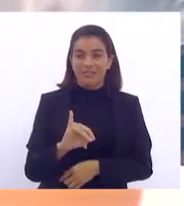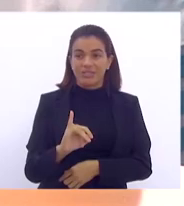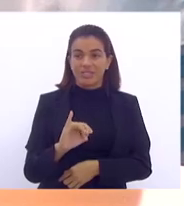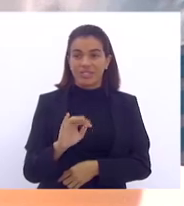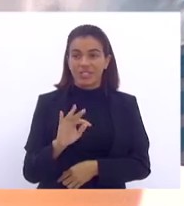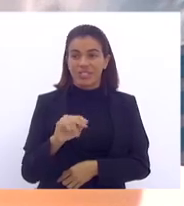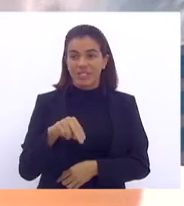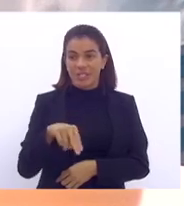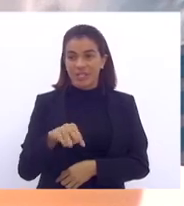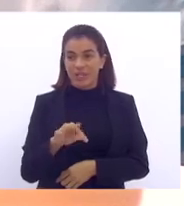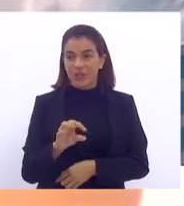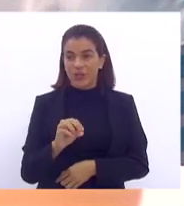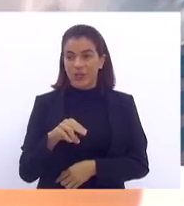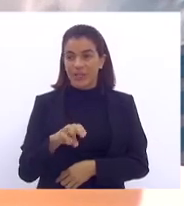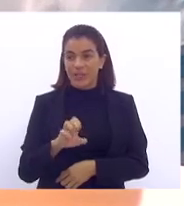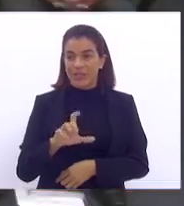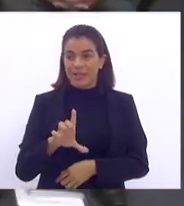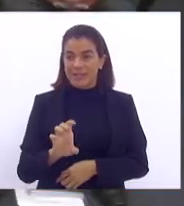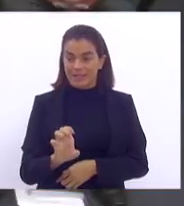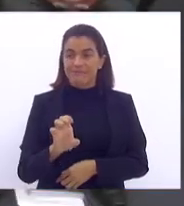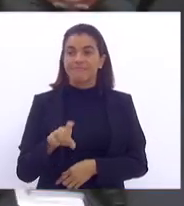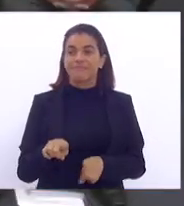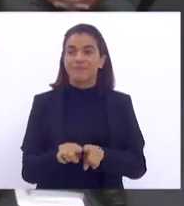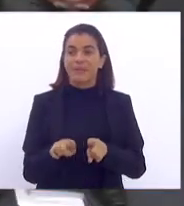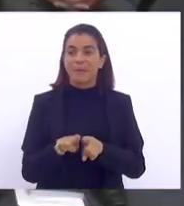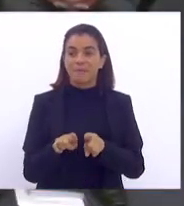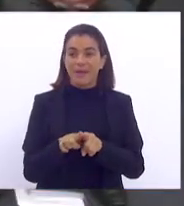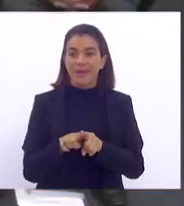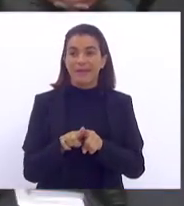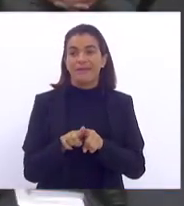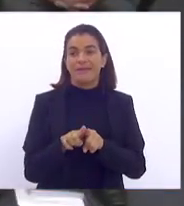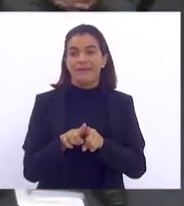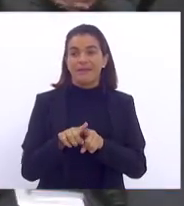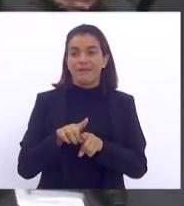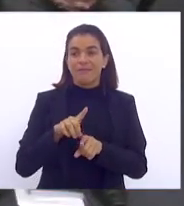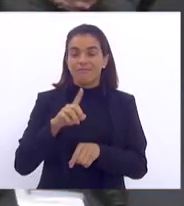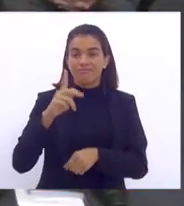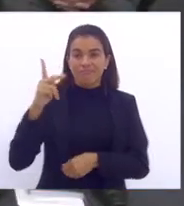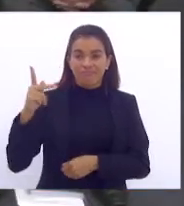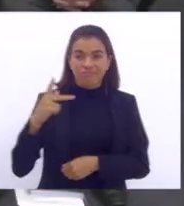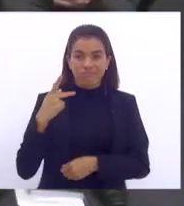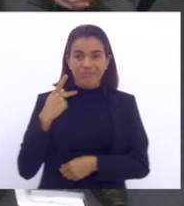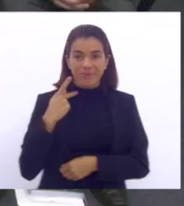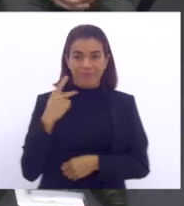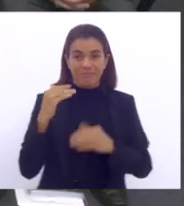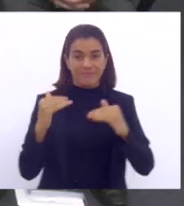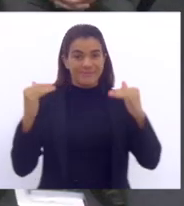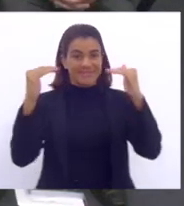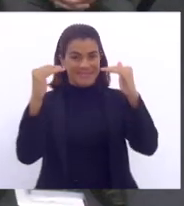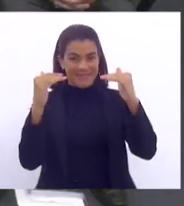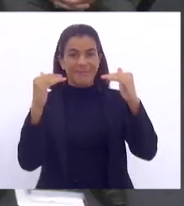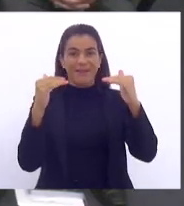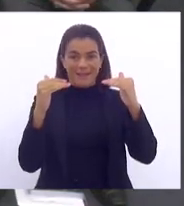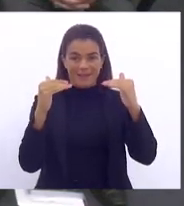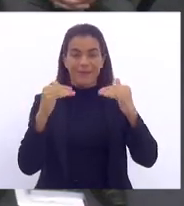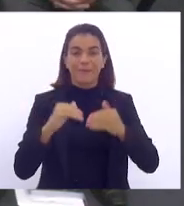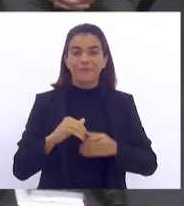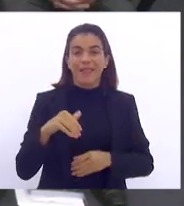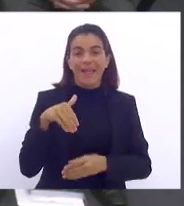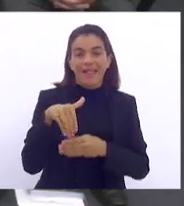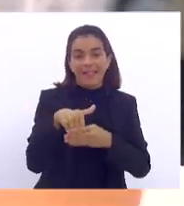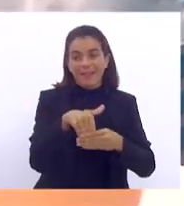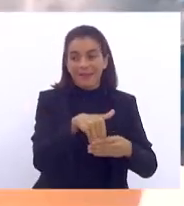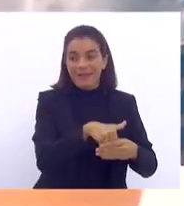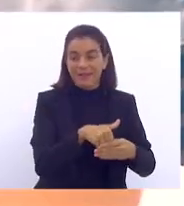recentemente bem pouco tempo o nosso Desembargador da egrégio Tribunal Regional Eleitoral enfim a